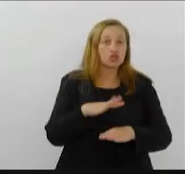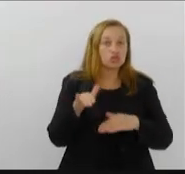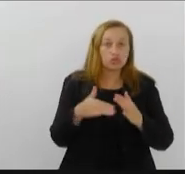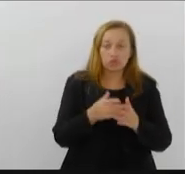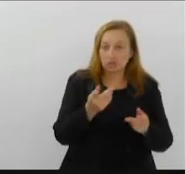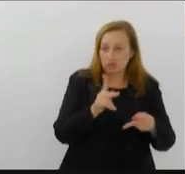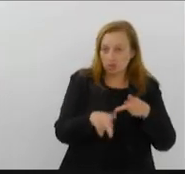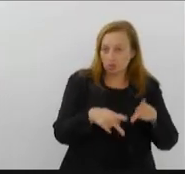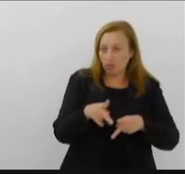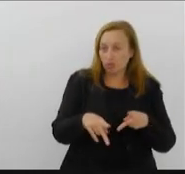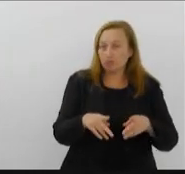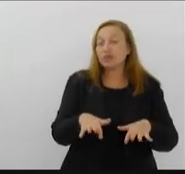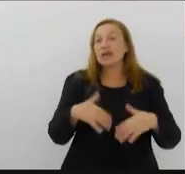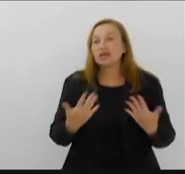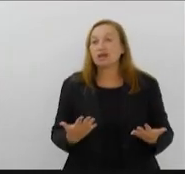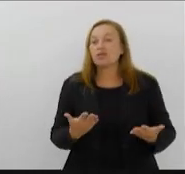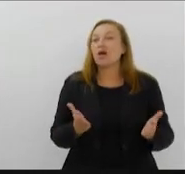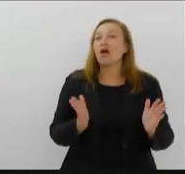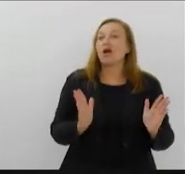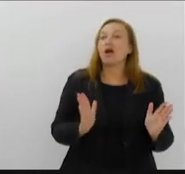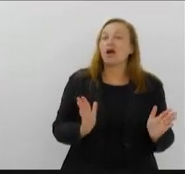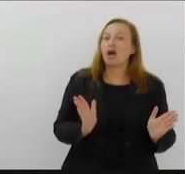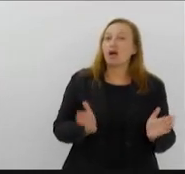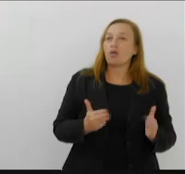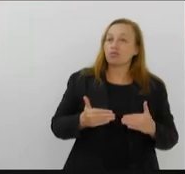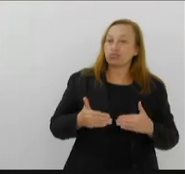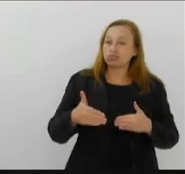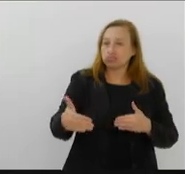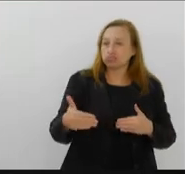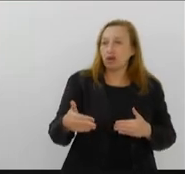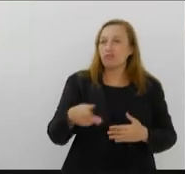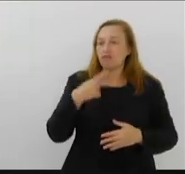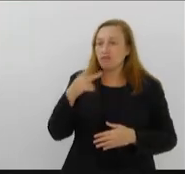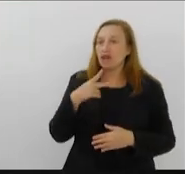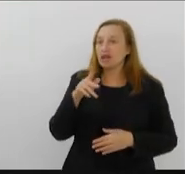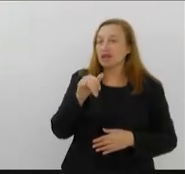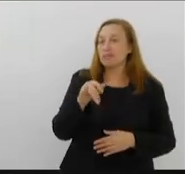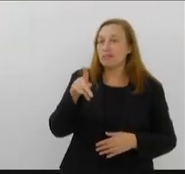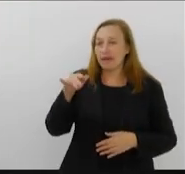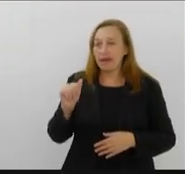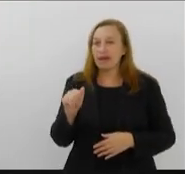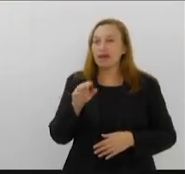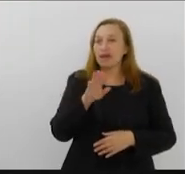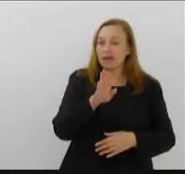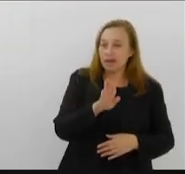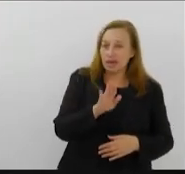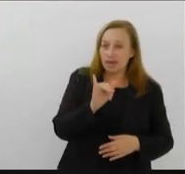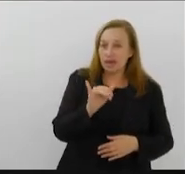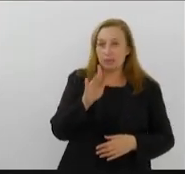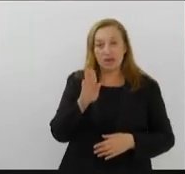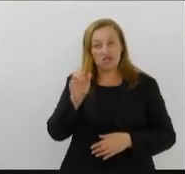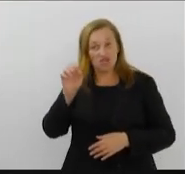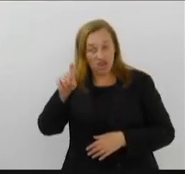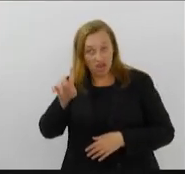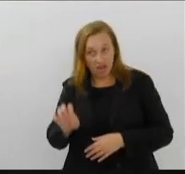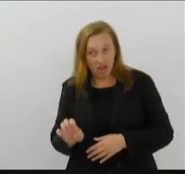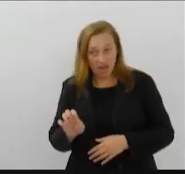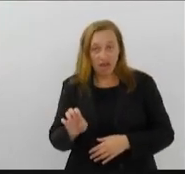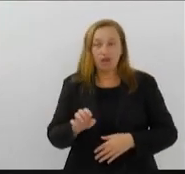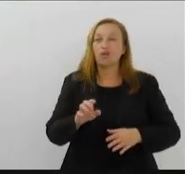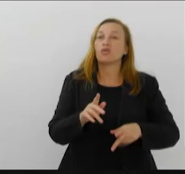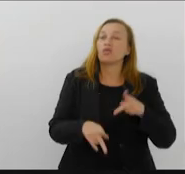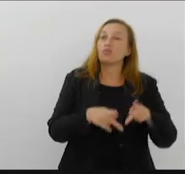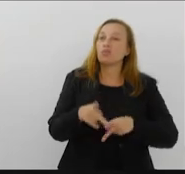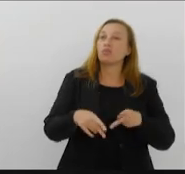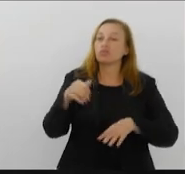as pessoas. Porque a partir de agora, né, e aí foi mencionado IPEA várias vezes, IBGE aqui, a projeção populacional do